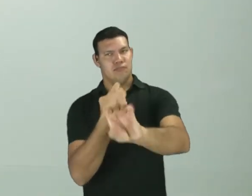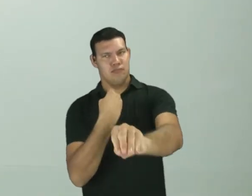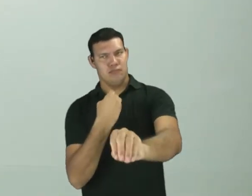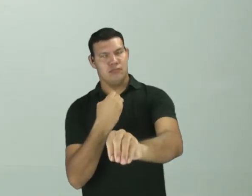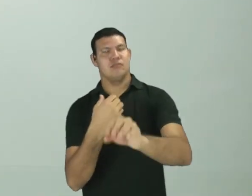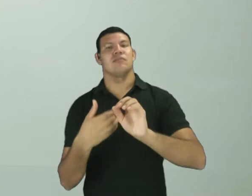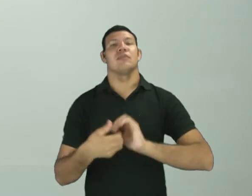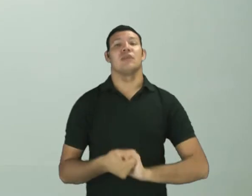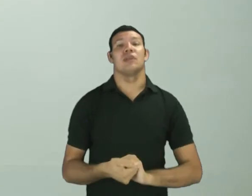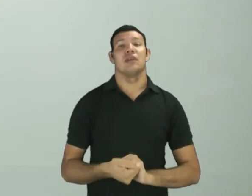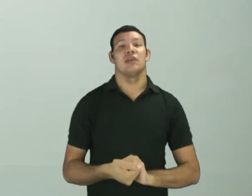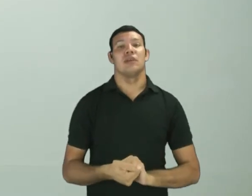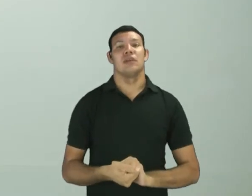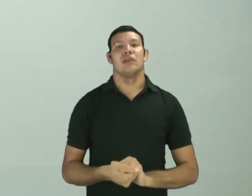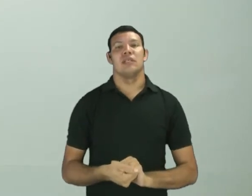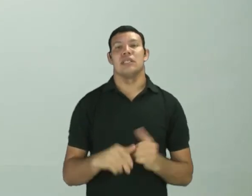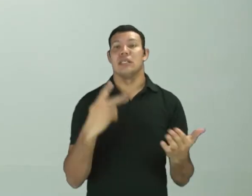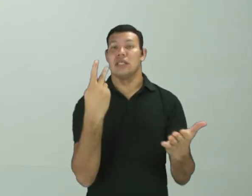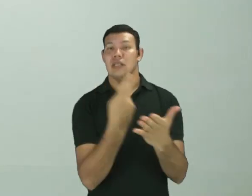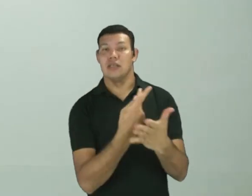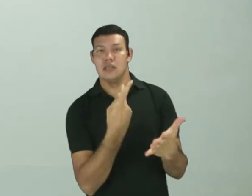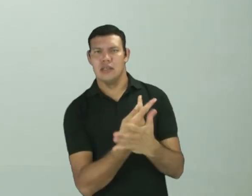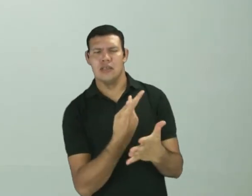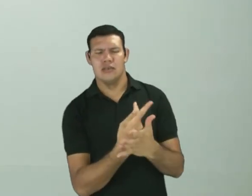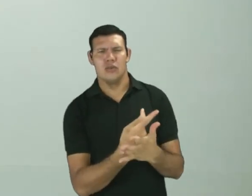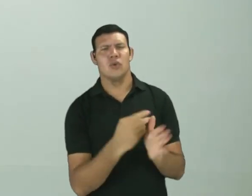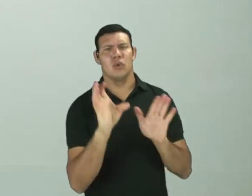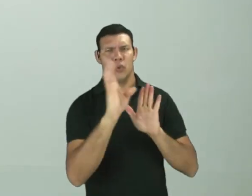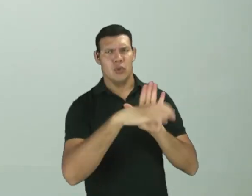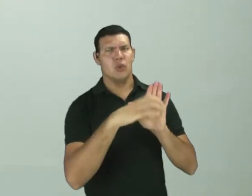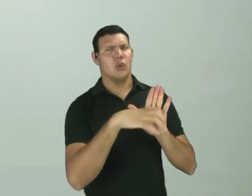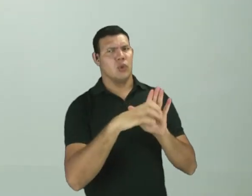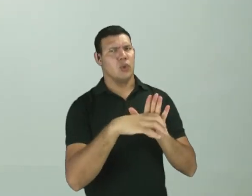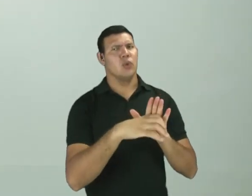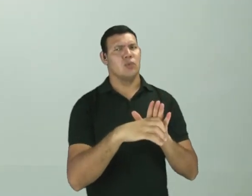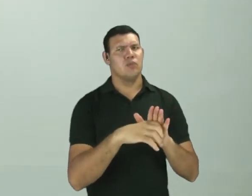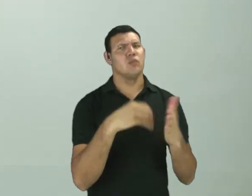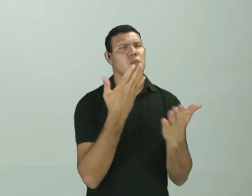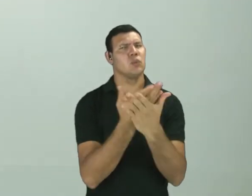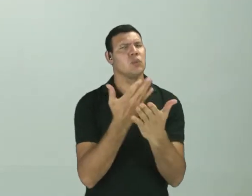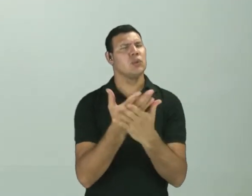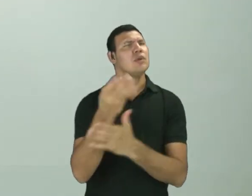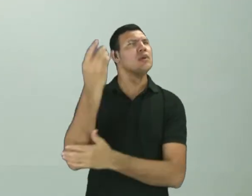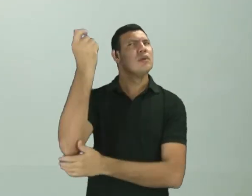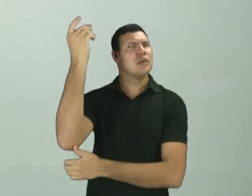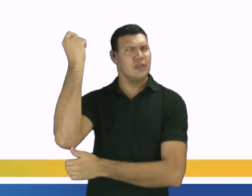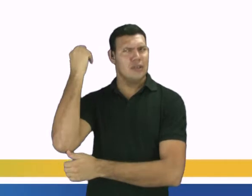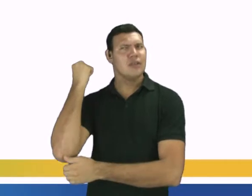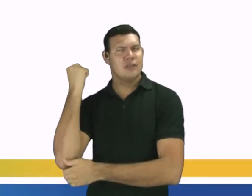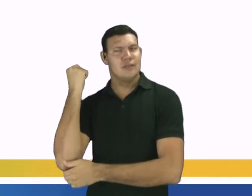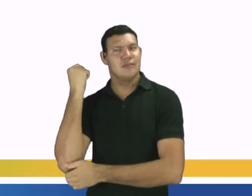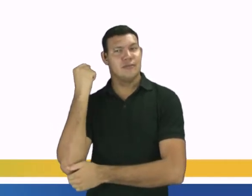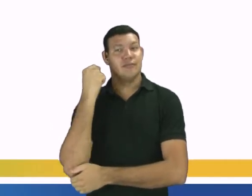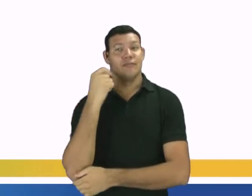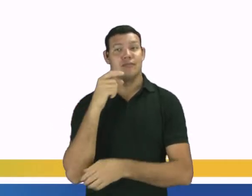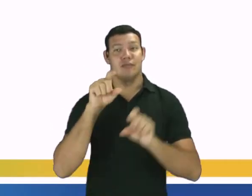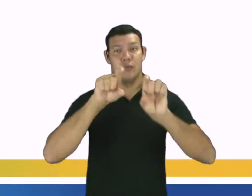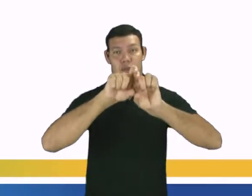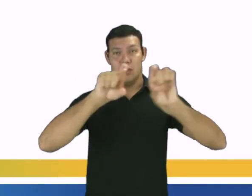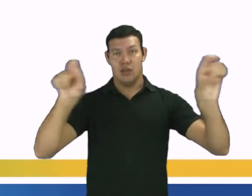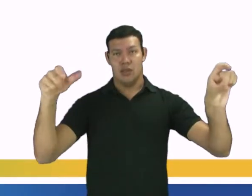vai observar que todos esses erros estarão em cima do que nós já trabalhamos anteriormente, certo? Olha lá de novo, segunda